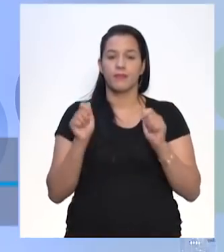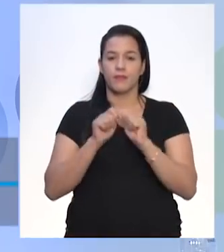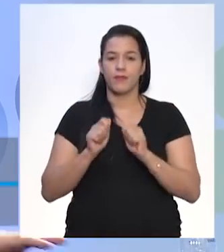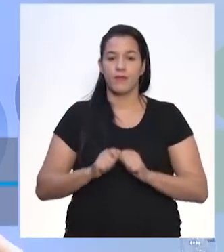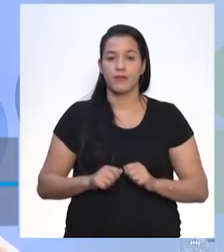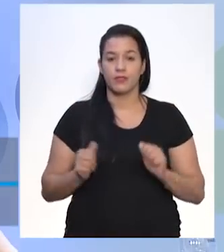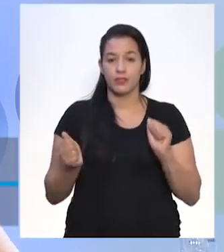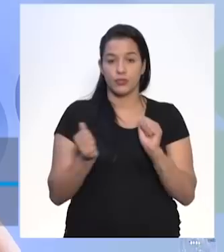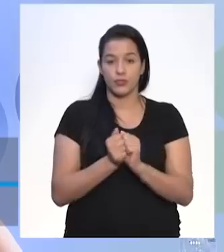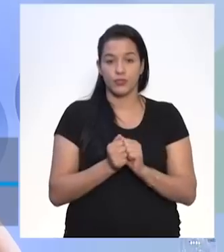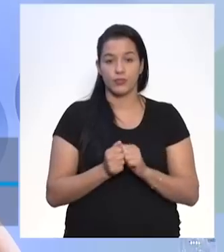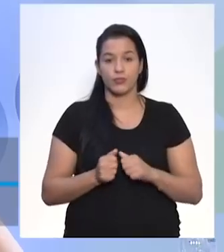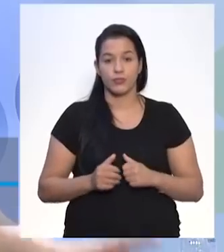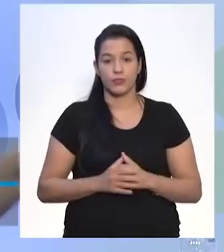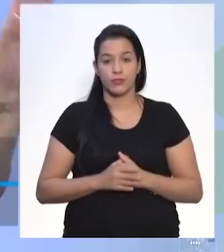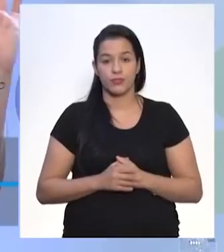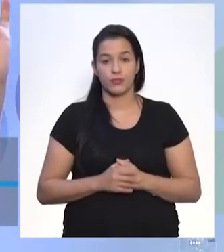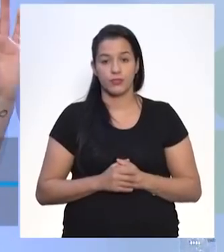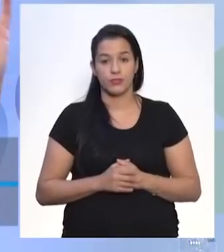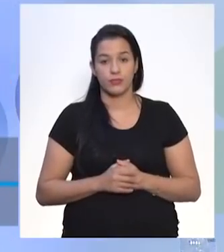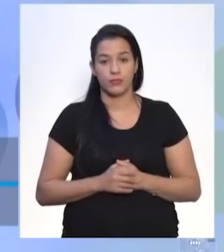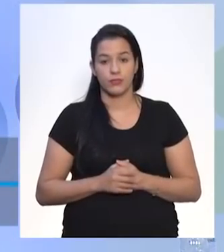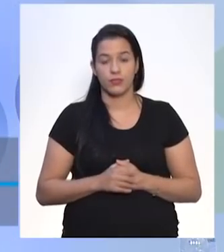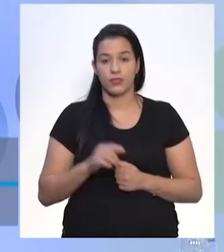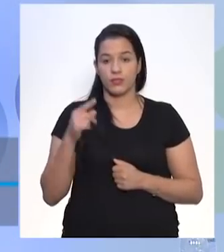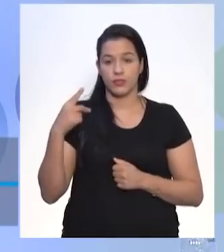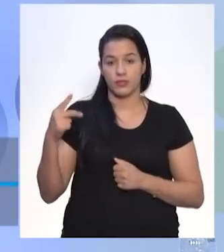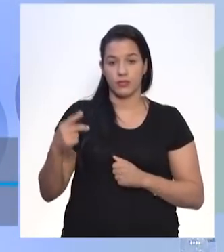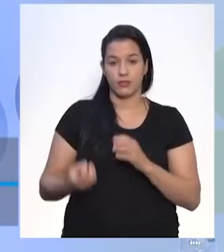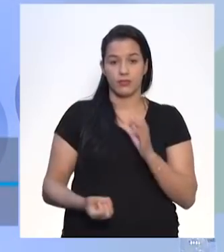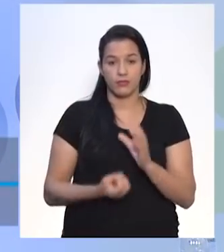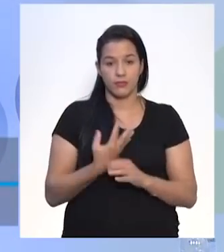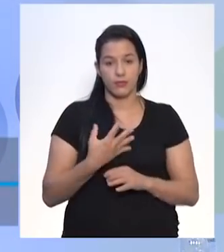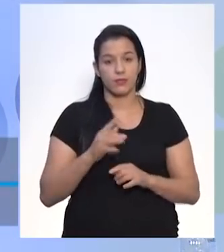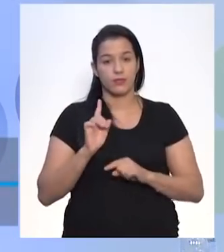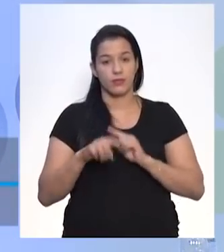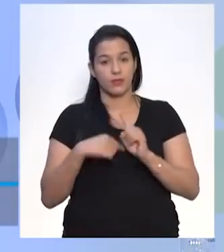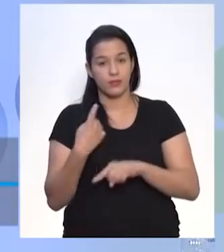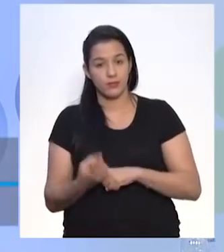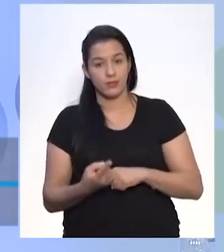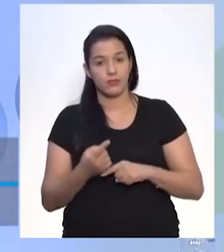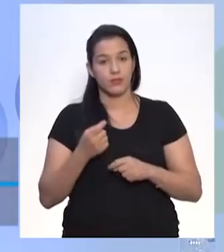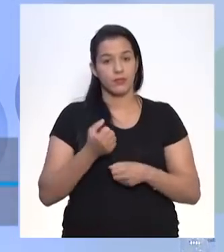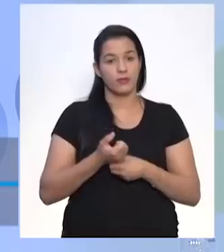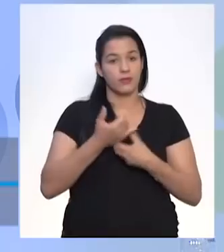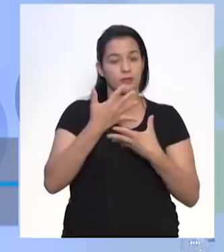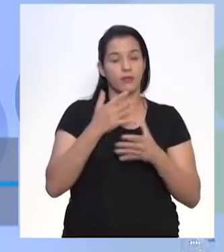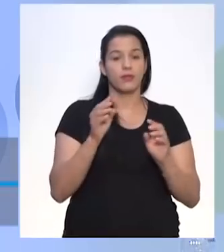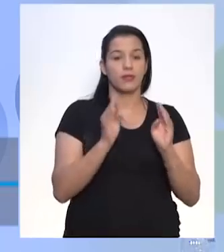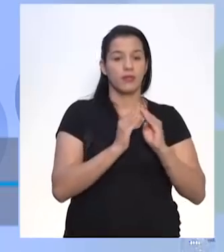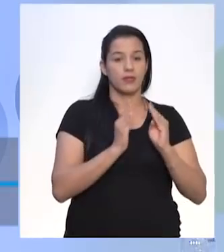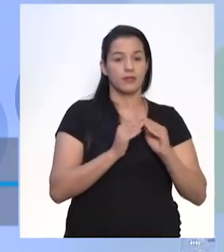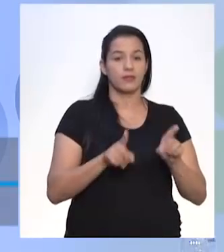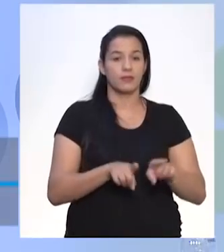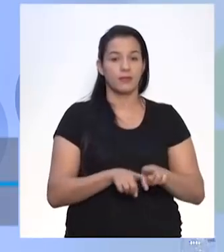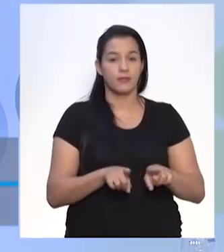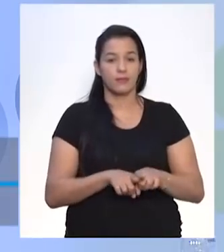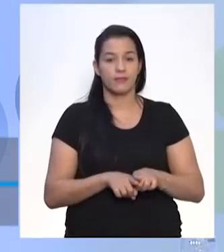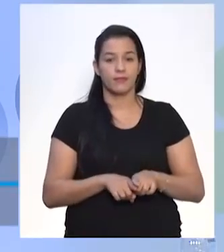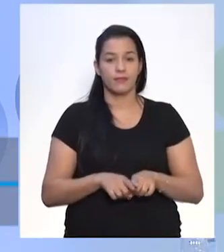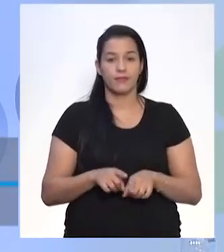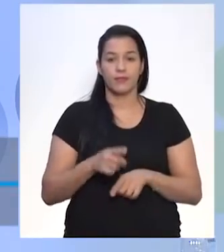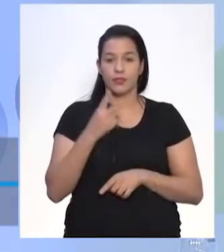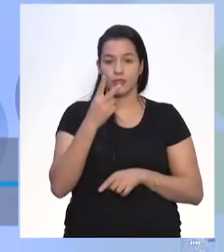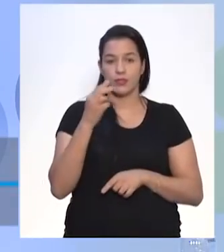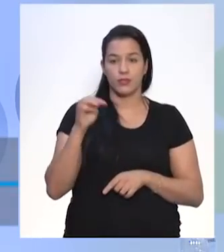então? Eu vou te dar os papeizinhos, você vai produzir o seu quadrinho. Enquanto isso, o pessoal produz em casa também. Daqui, assim,